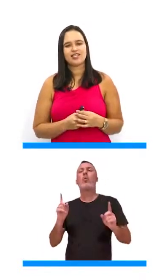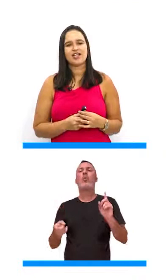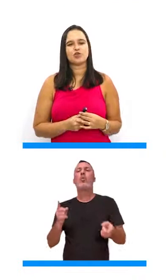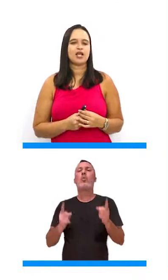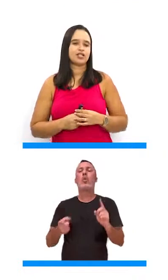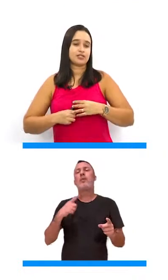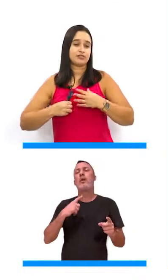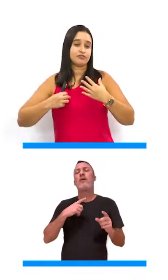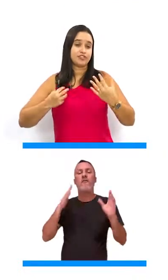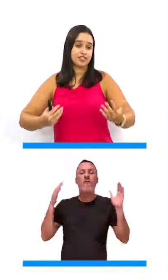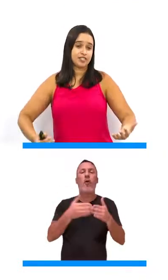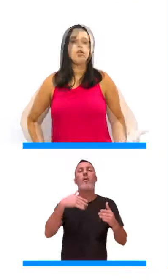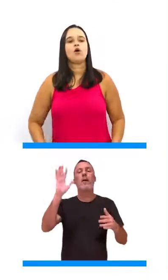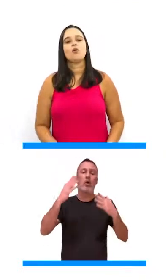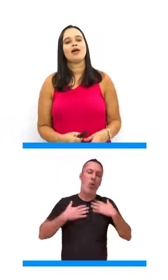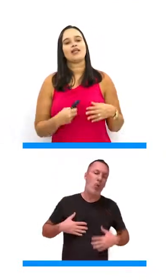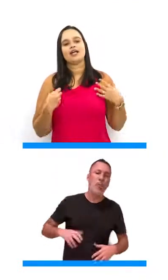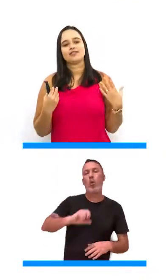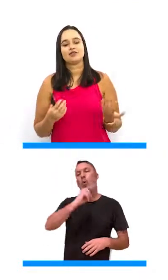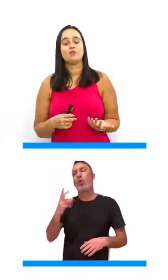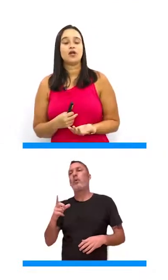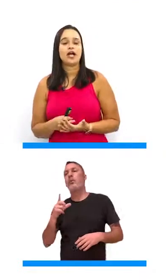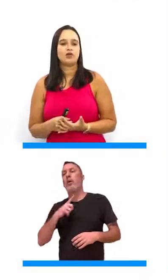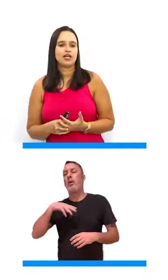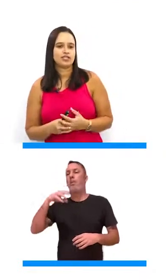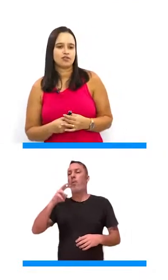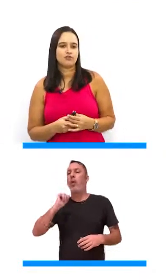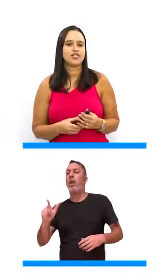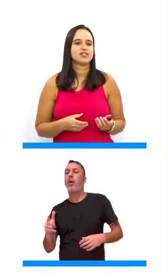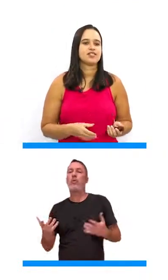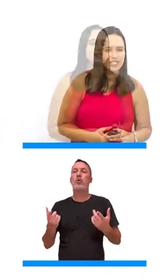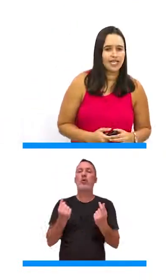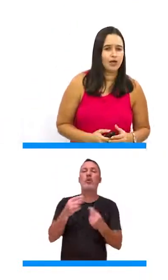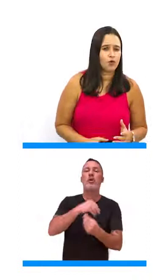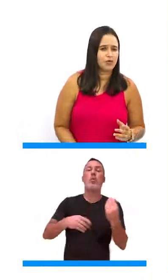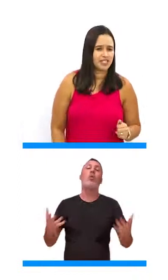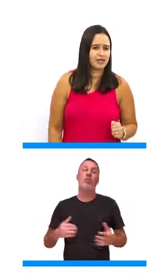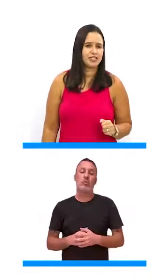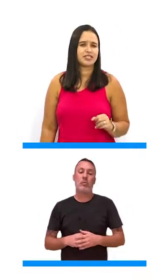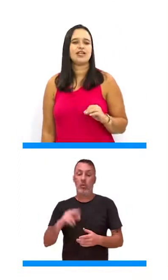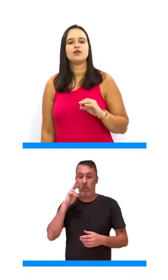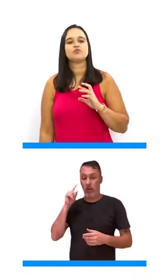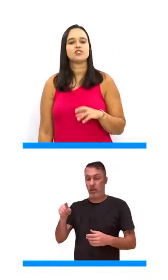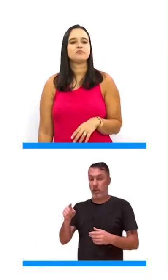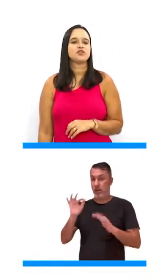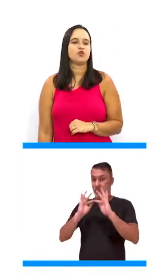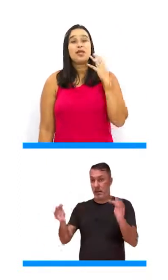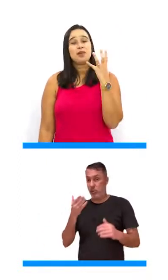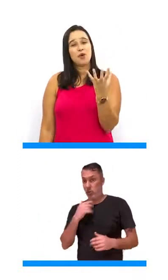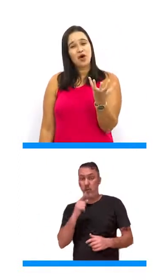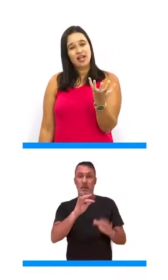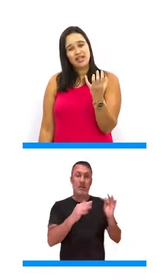mais relacionado à questão física ou à questão moral, né? À questão financeira? Ele é um homem simples, ele é um simples